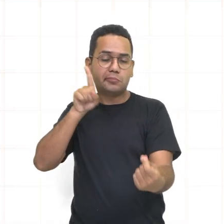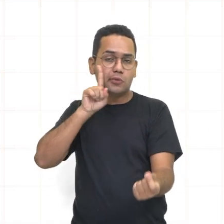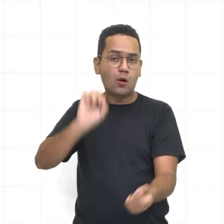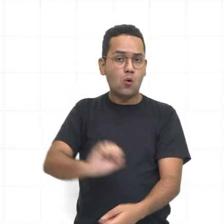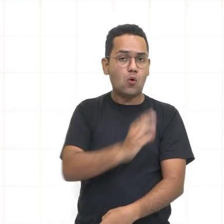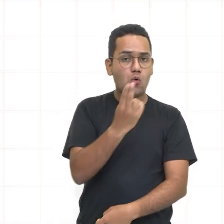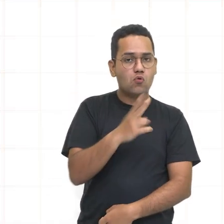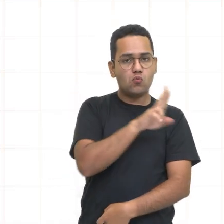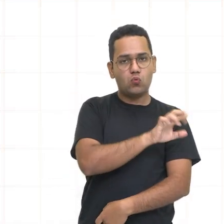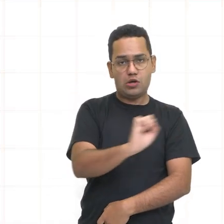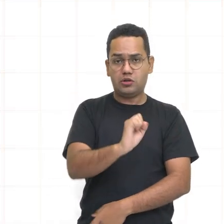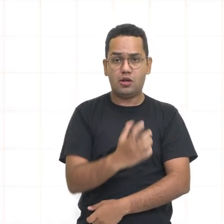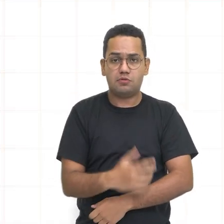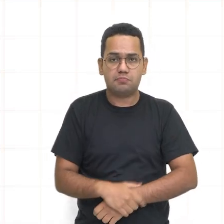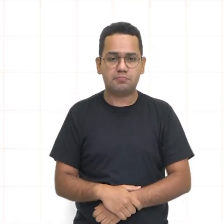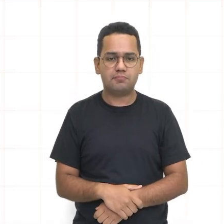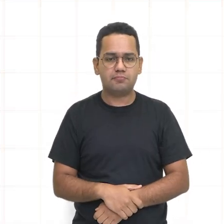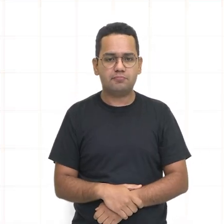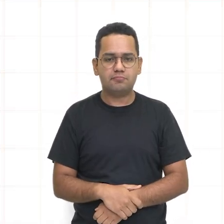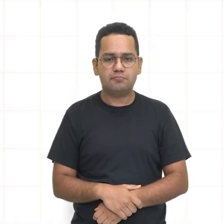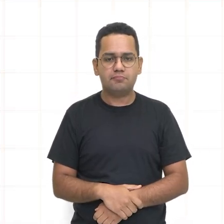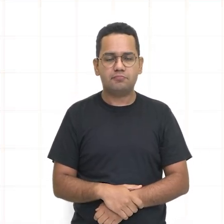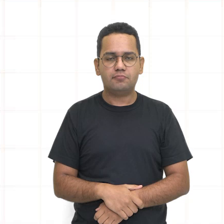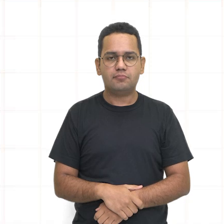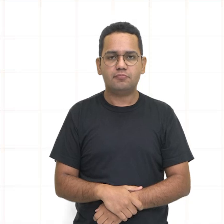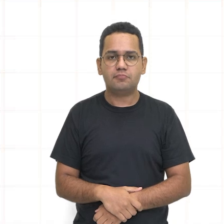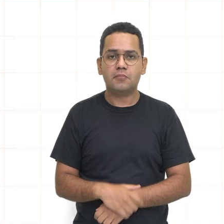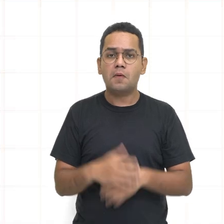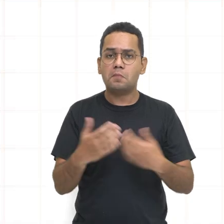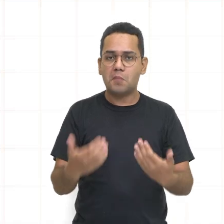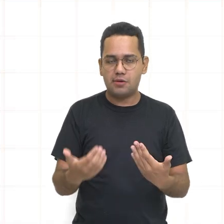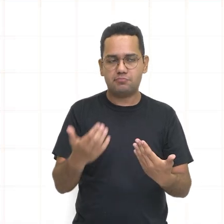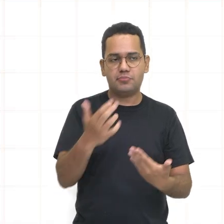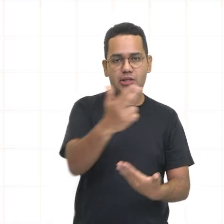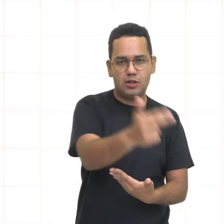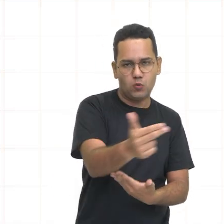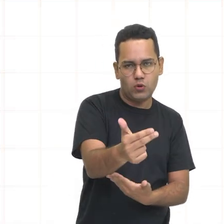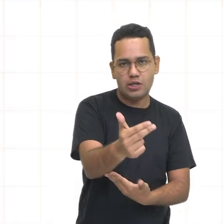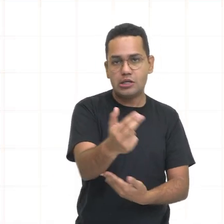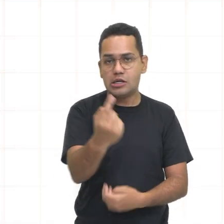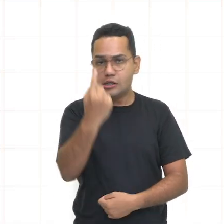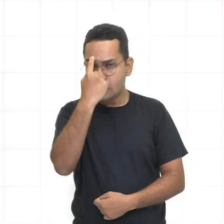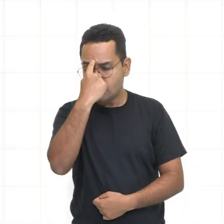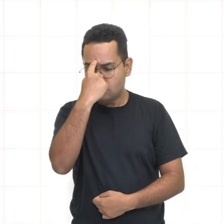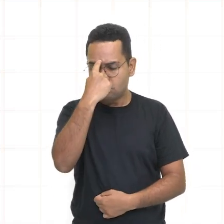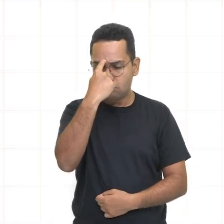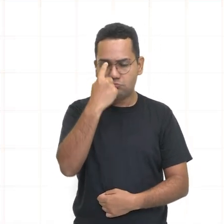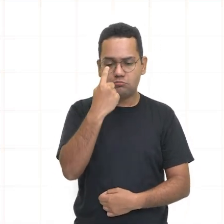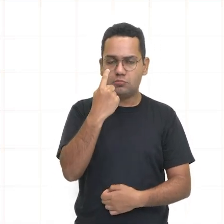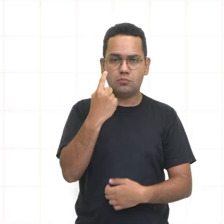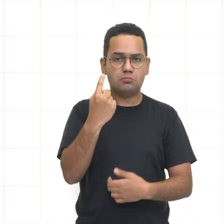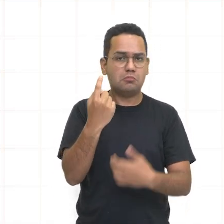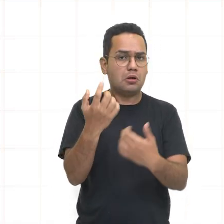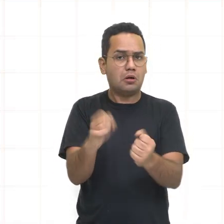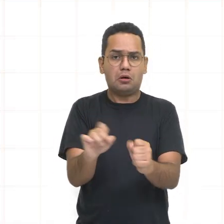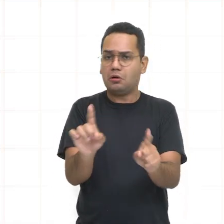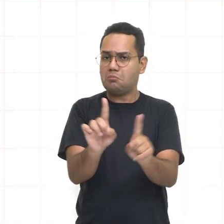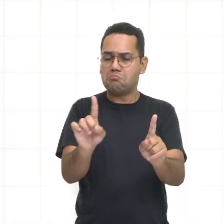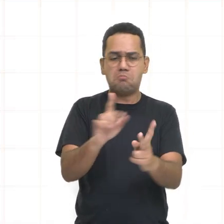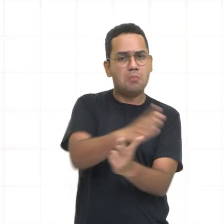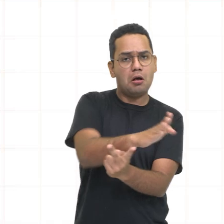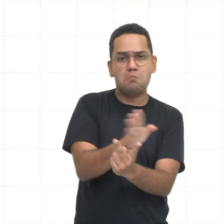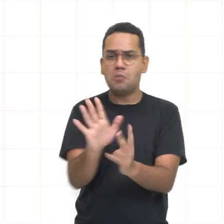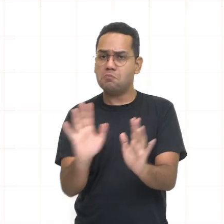eles se aliavam aos soviéticos. Mas tanto a Indonésia quanto a Índia não vai ter essa